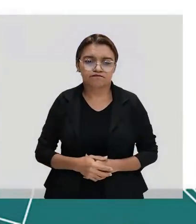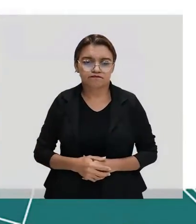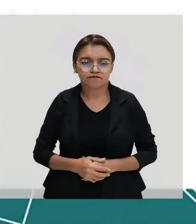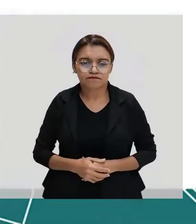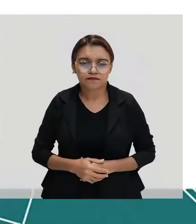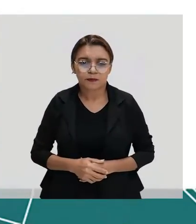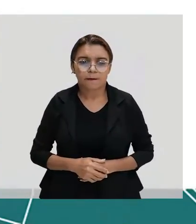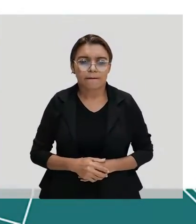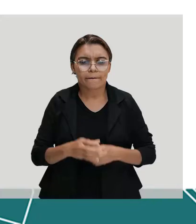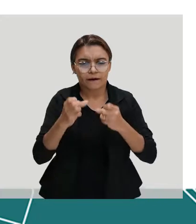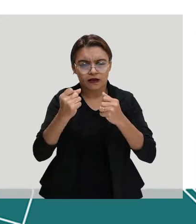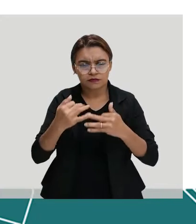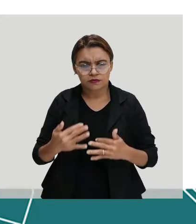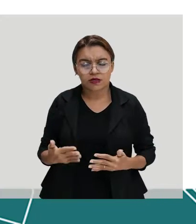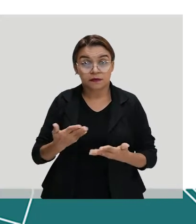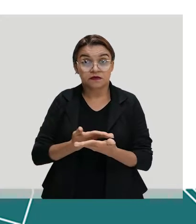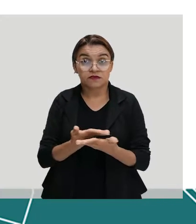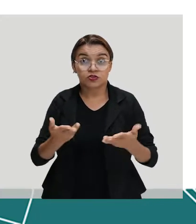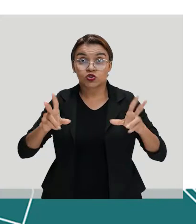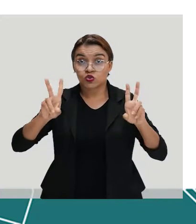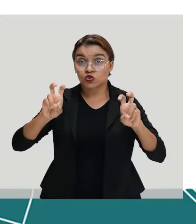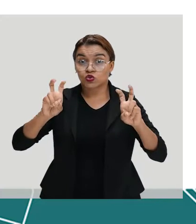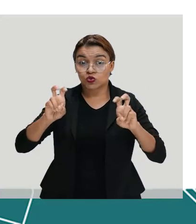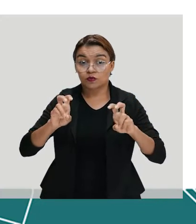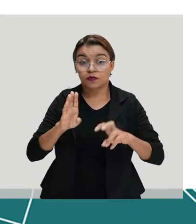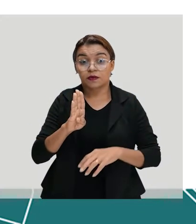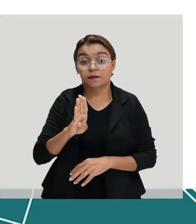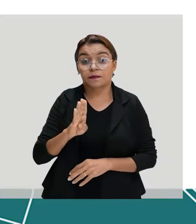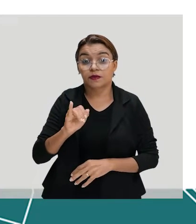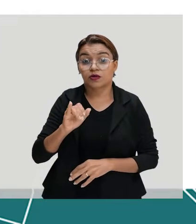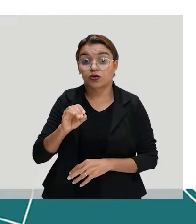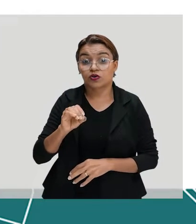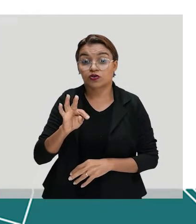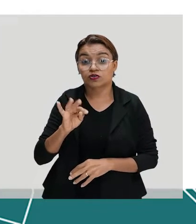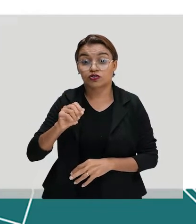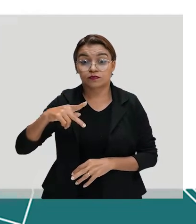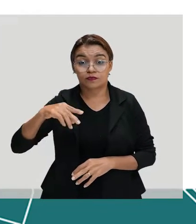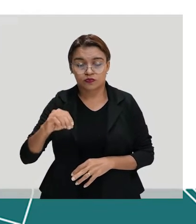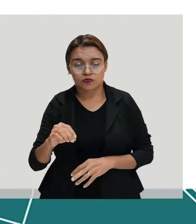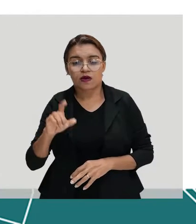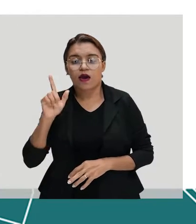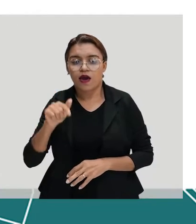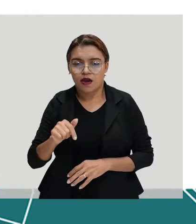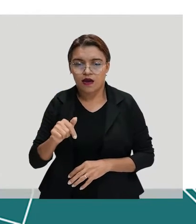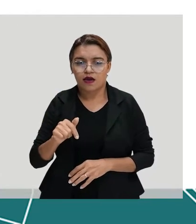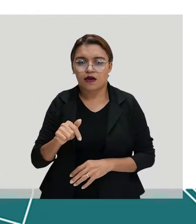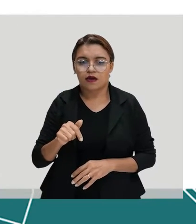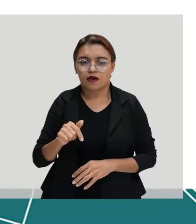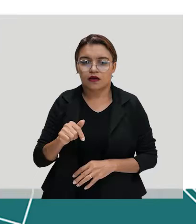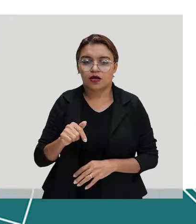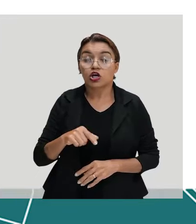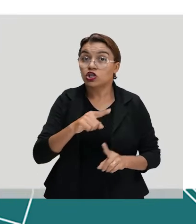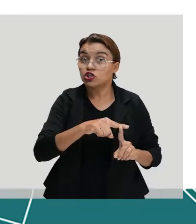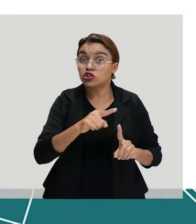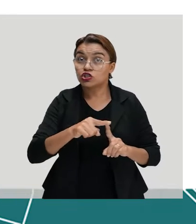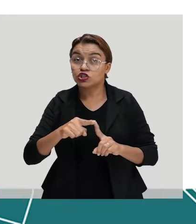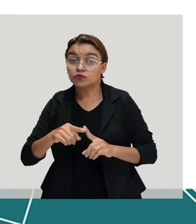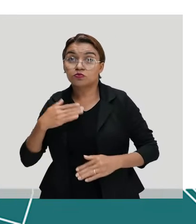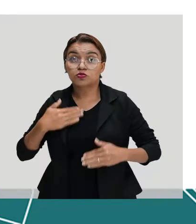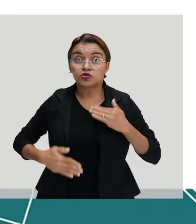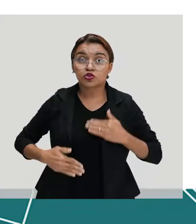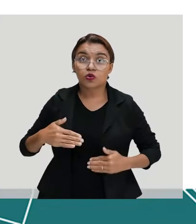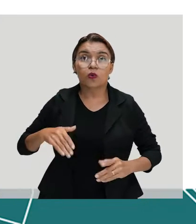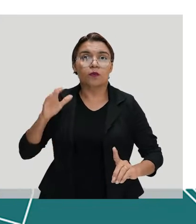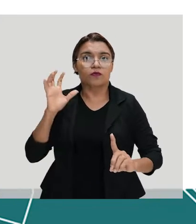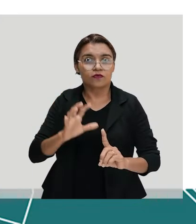E aí eu vou falar para você a questão do biótipo o Biotipo corporal corresponde ao modelo de corpo que